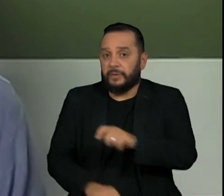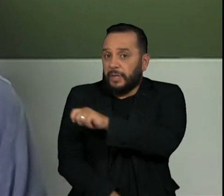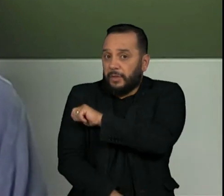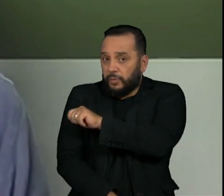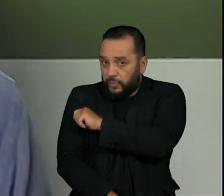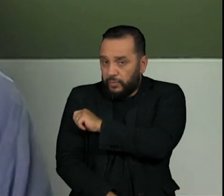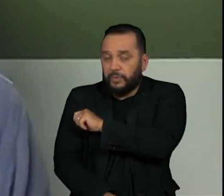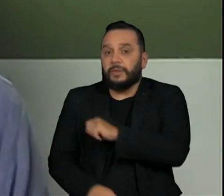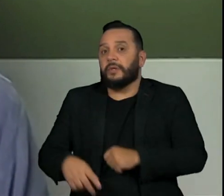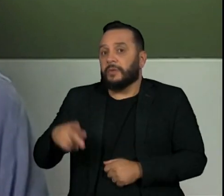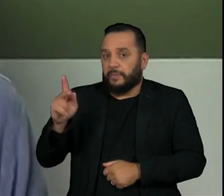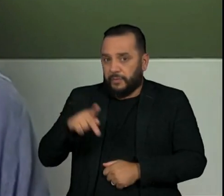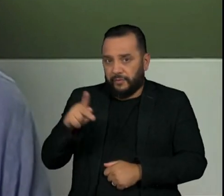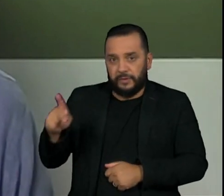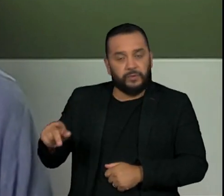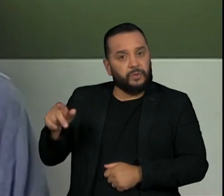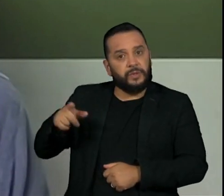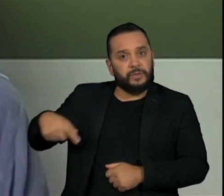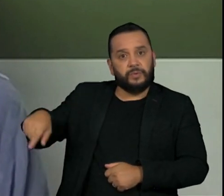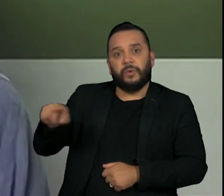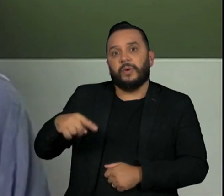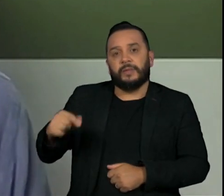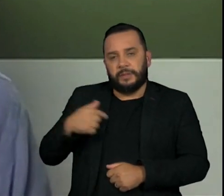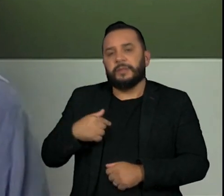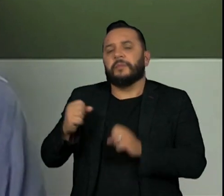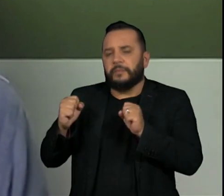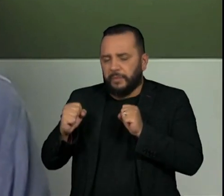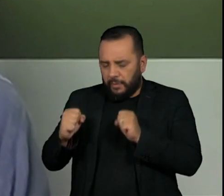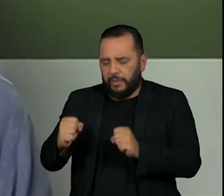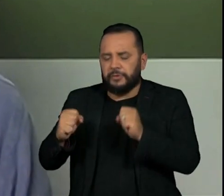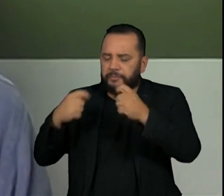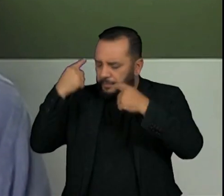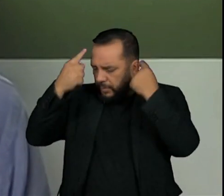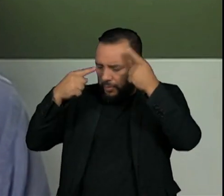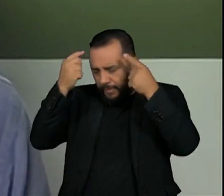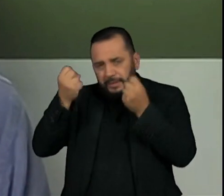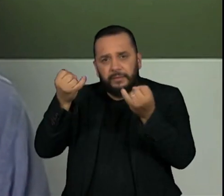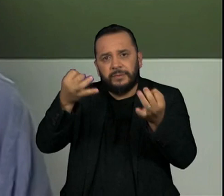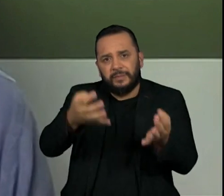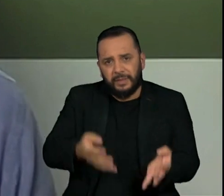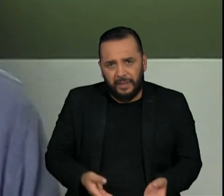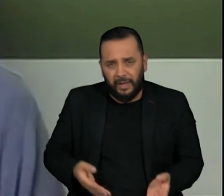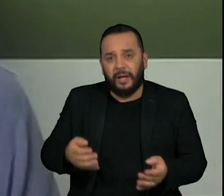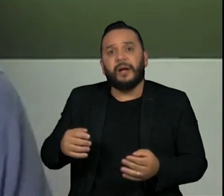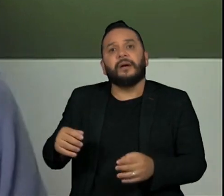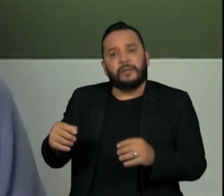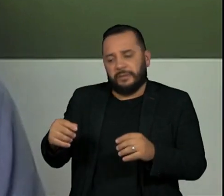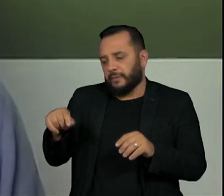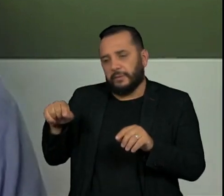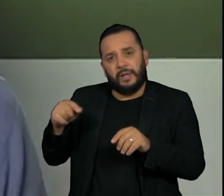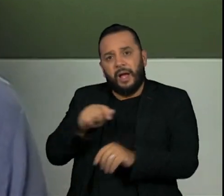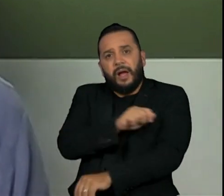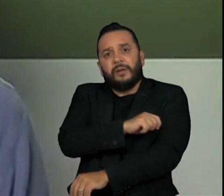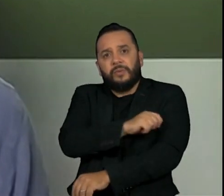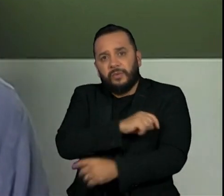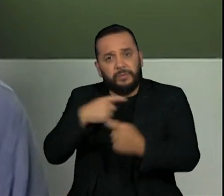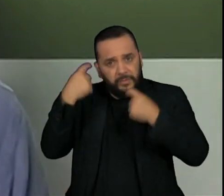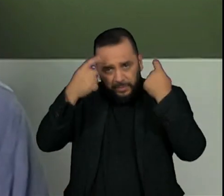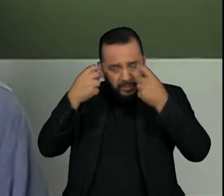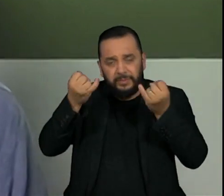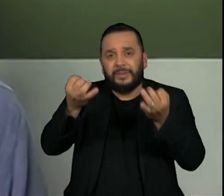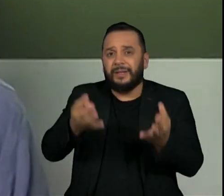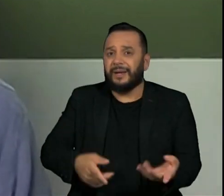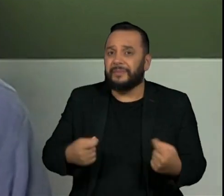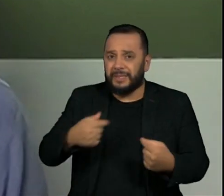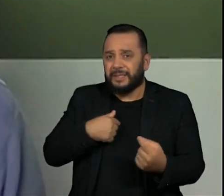os professores levantarem suas preocupações, mesmo quando nada tenha acontecido, por causa de coisas que eles têm ouvido, por